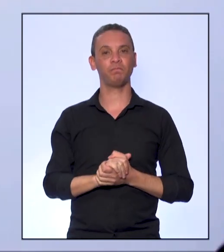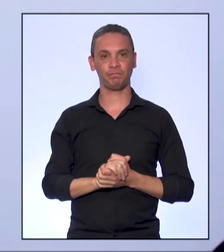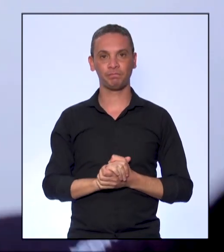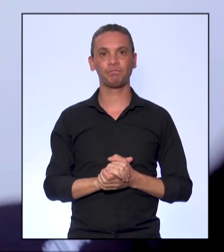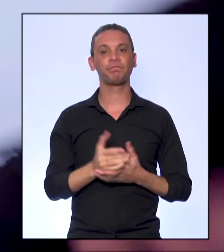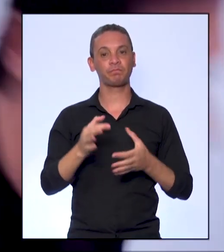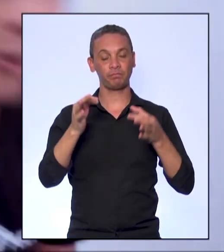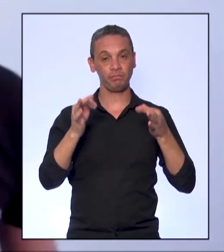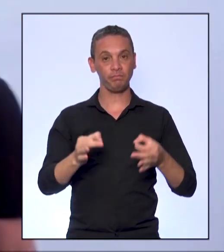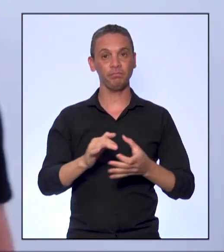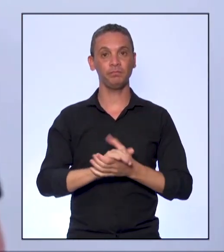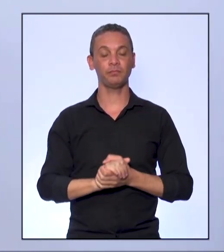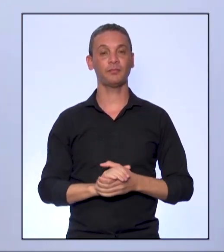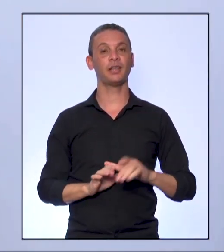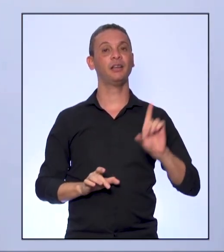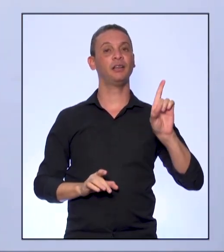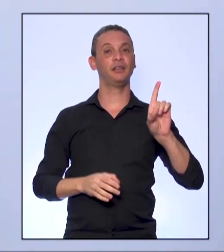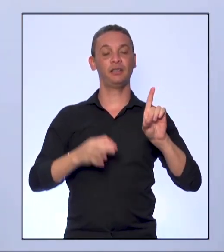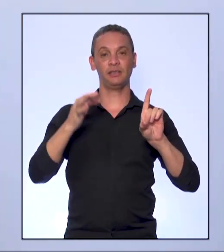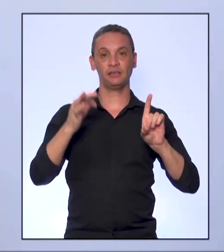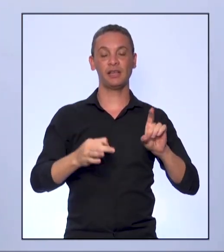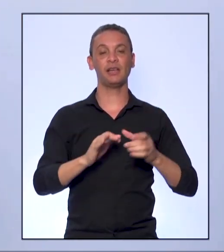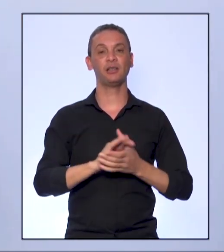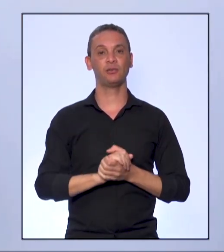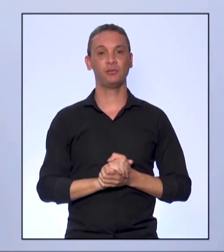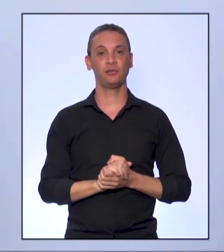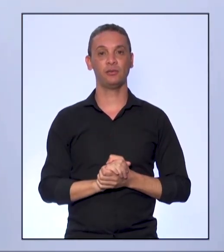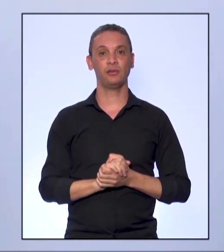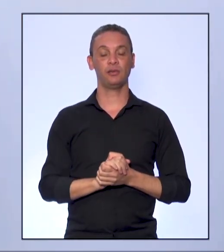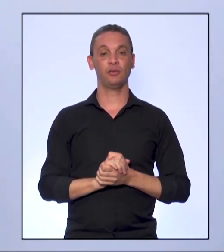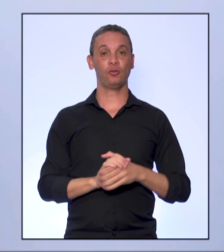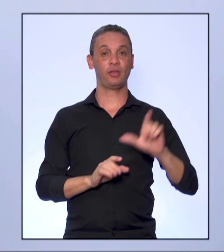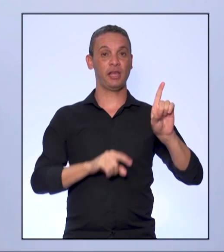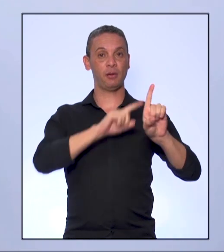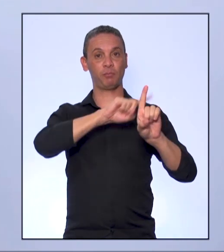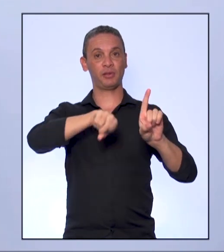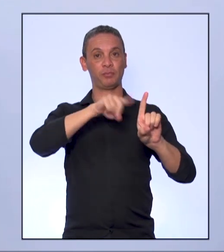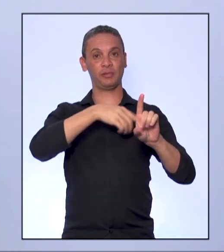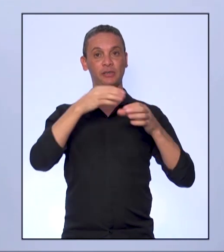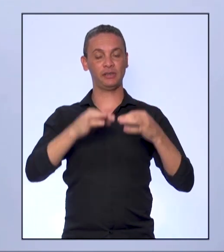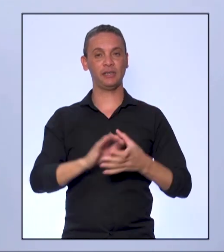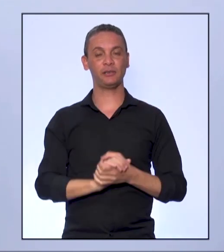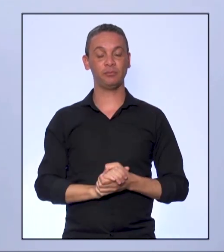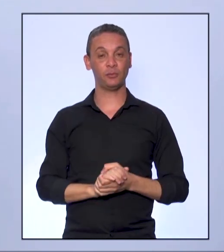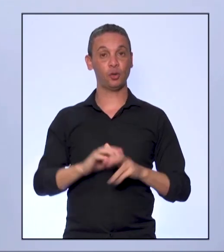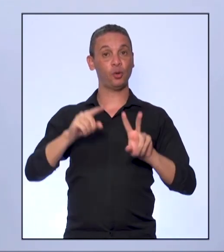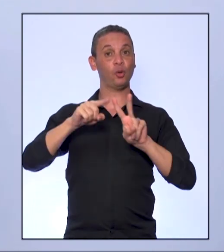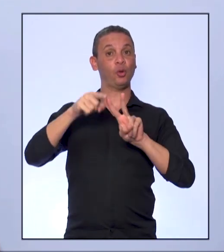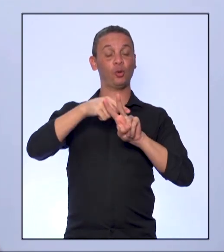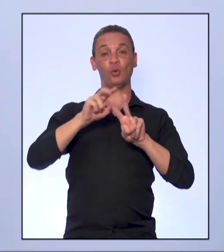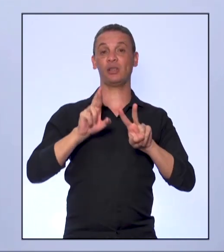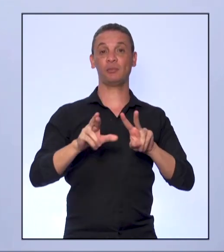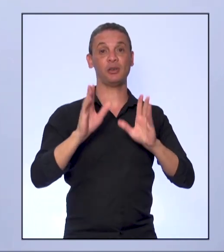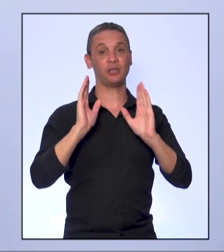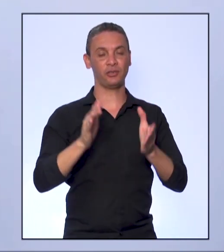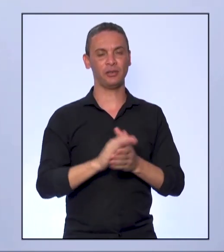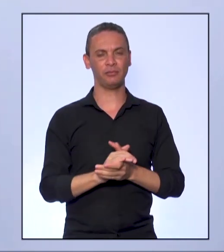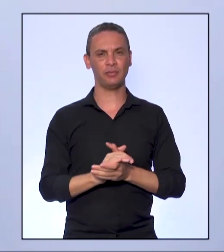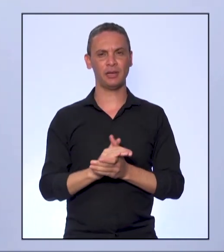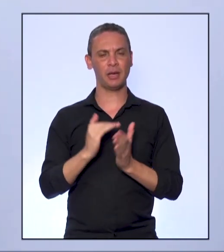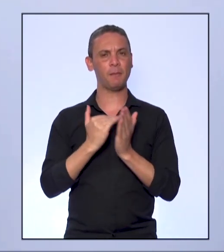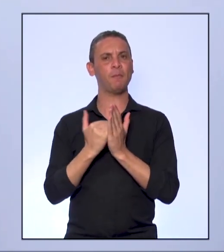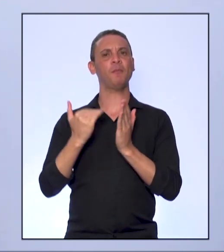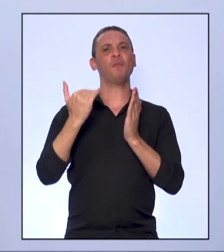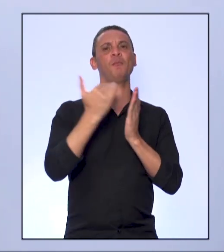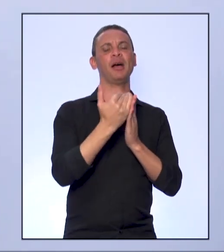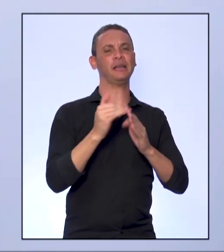cá. Totalmente certo. Então, para quem marcou, seria a letra D. Galera, já deu para resolver 2 questões, mas eu quero ir além. A gente